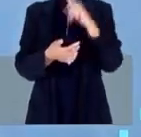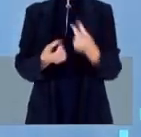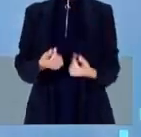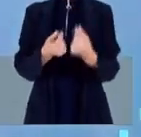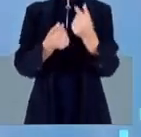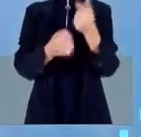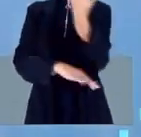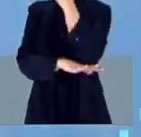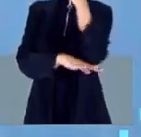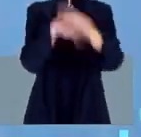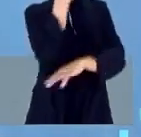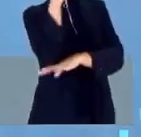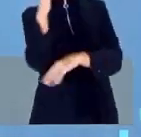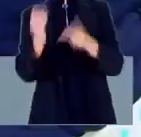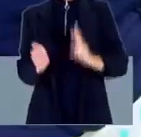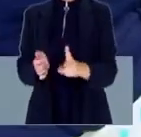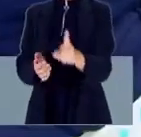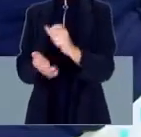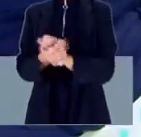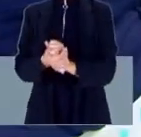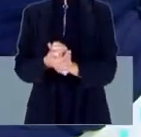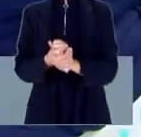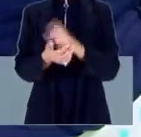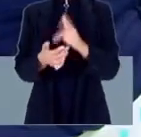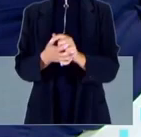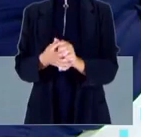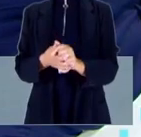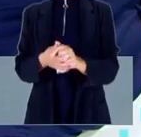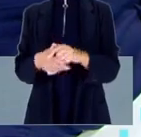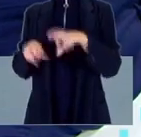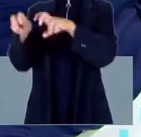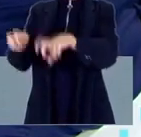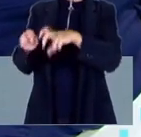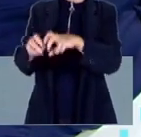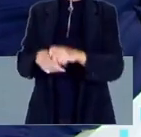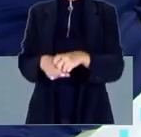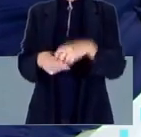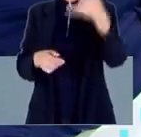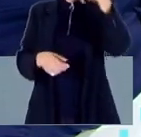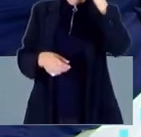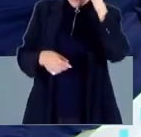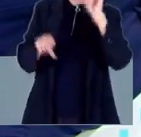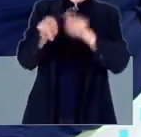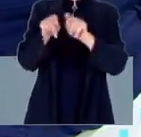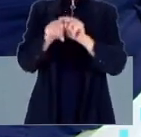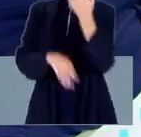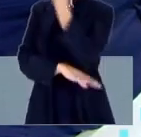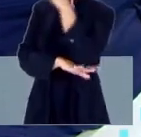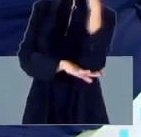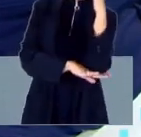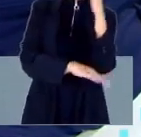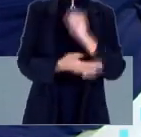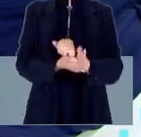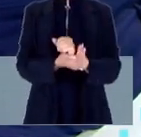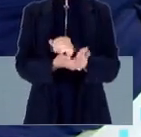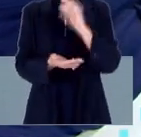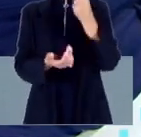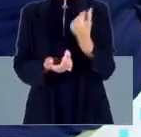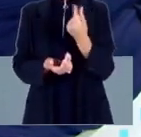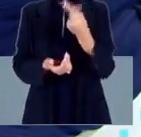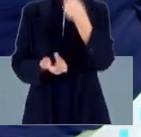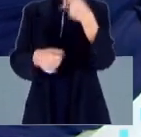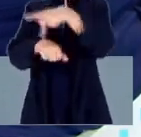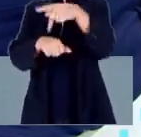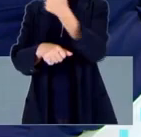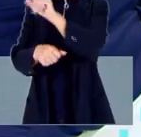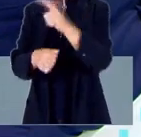que você entende do assunto sabe é lavoura pecuária e Floresta vem dinheiro estrangeiro bilhões que estão faltando só